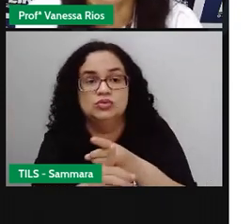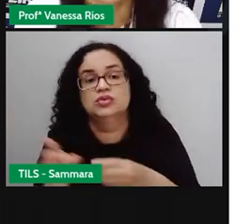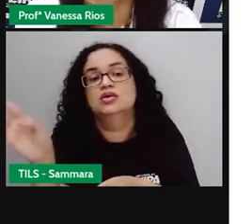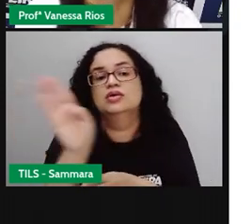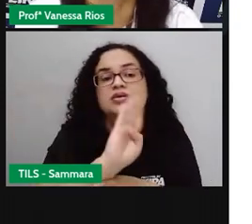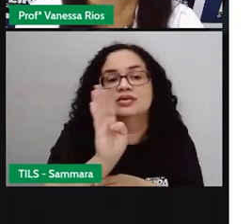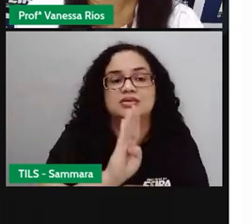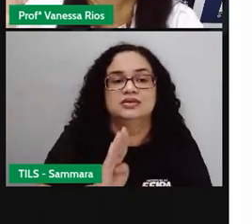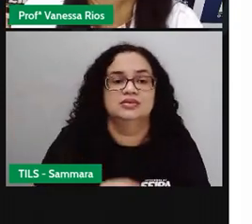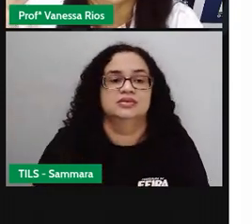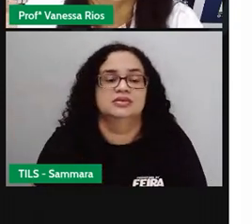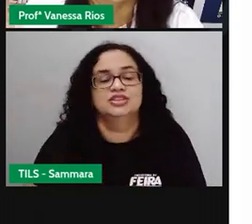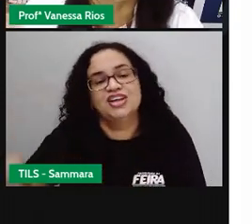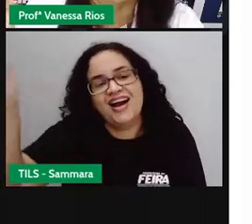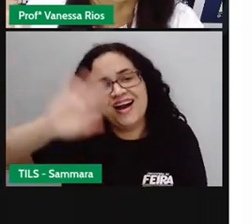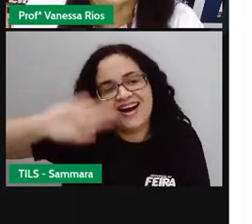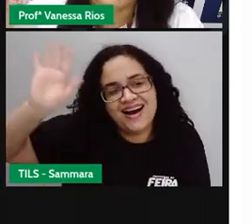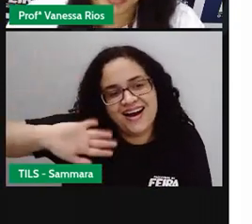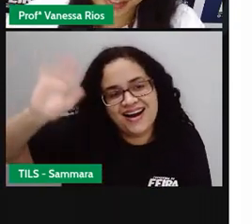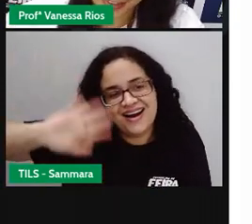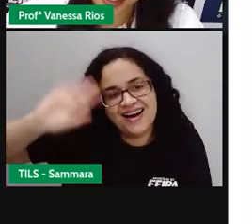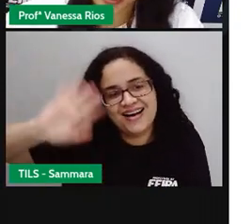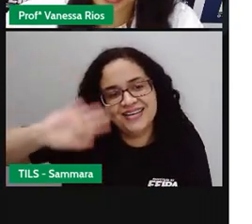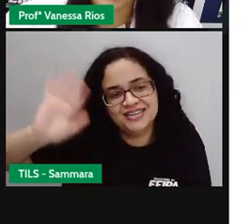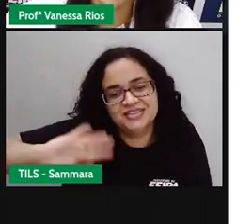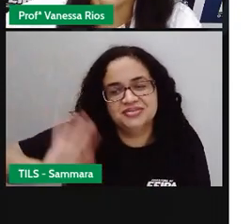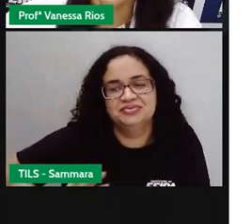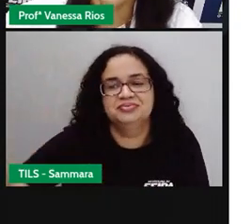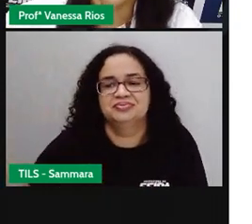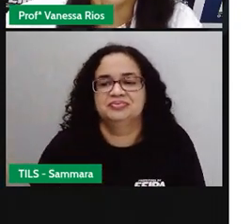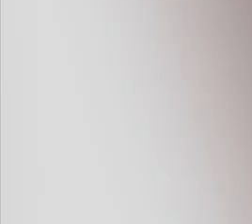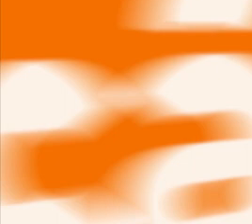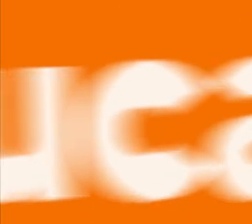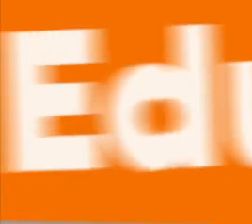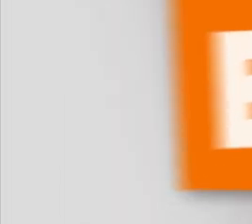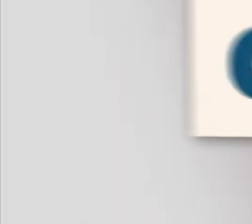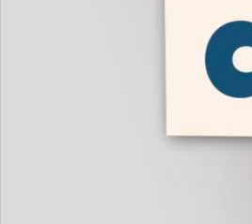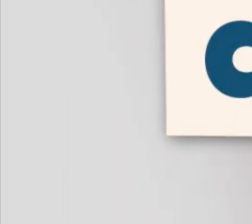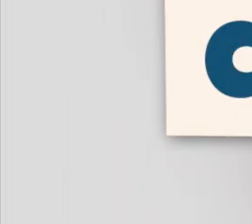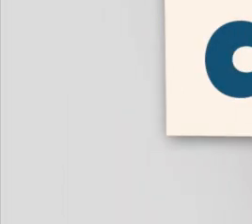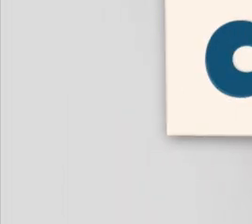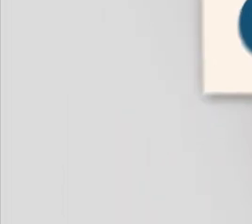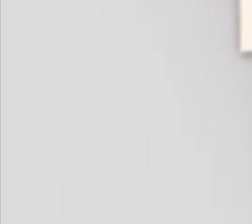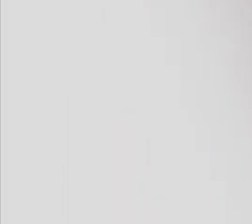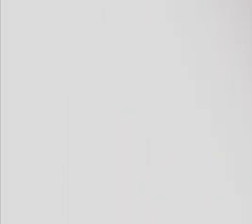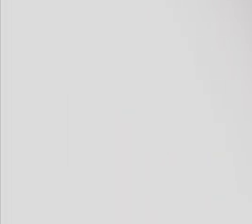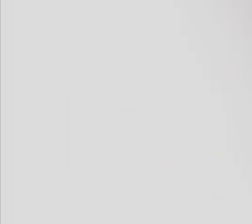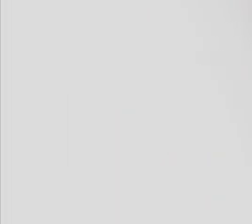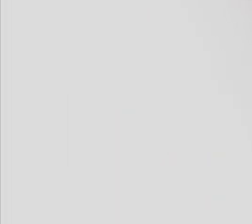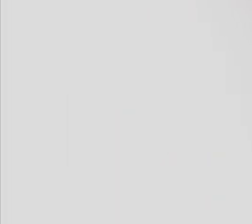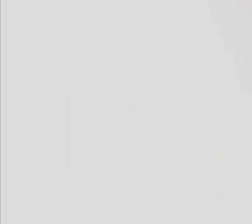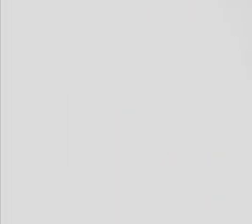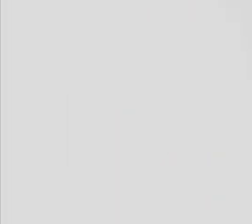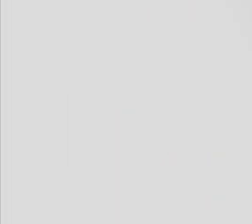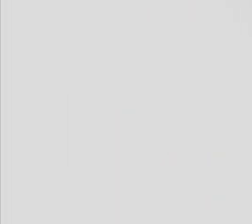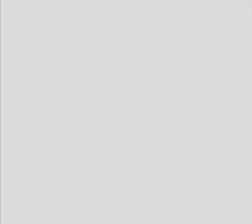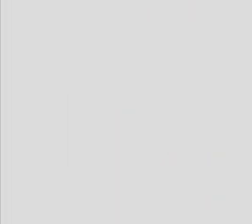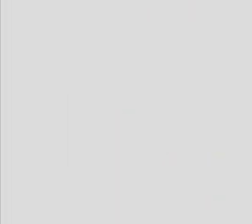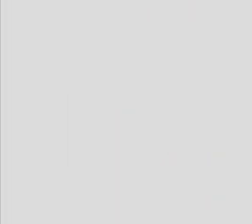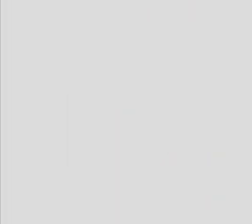próximo momento tchauzinho viu turma tchau tchau tchau tchau tchau